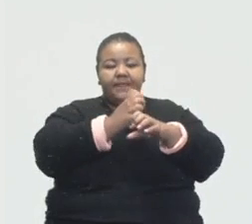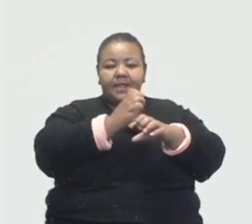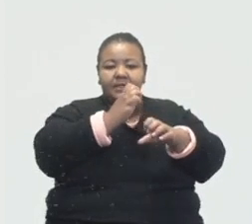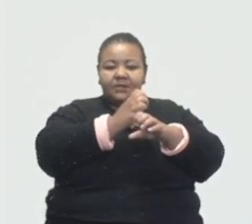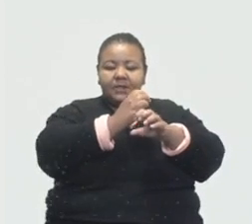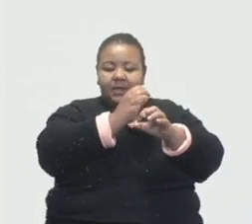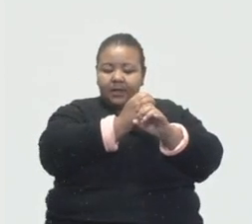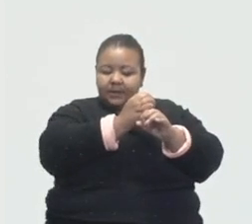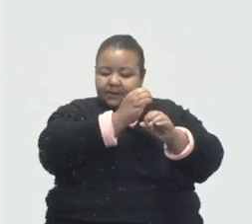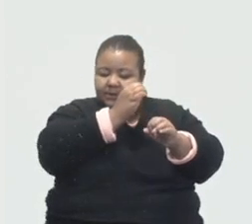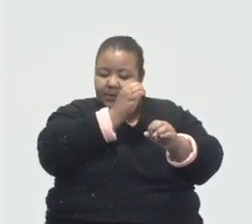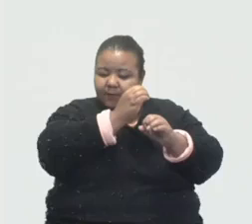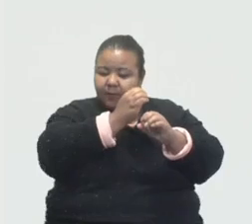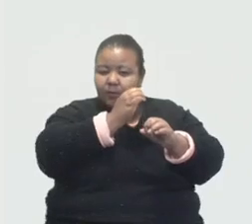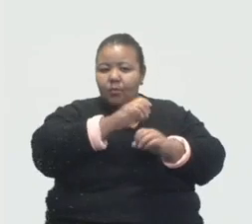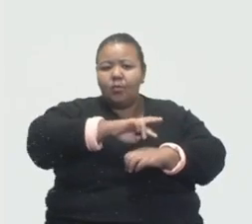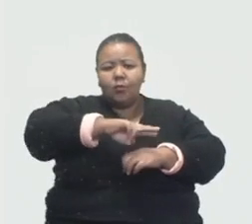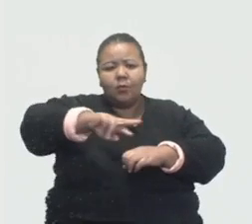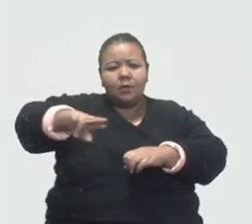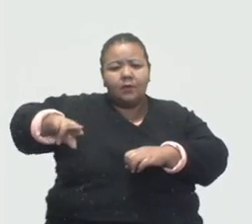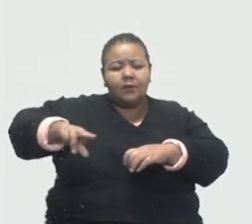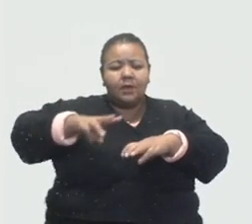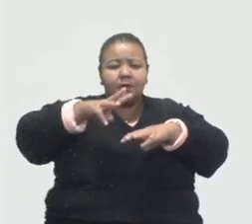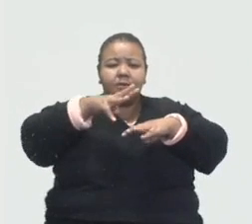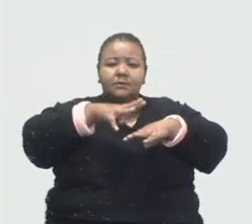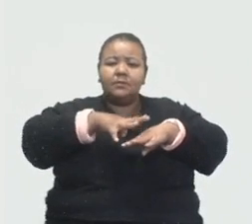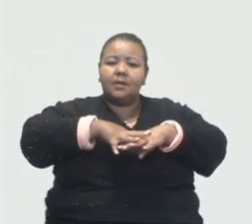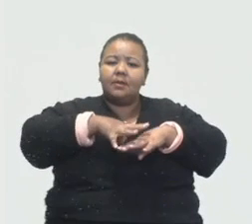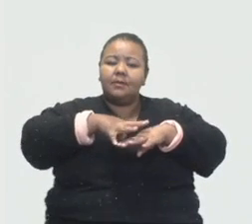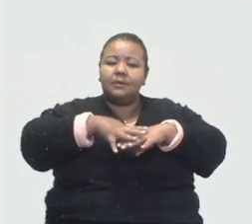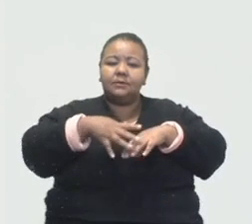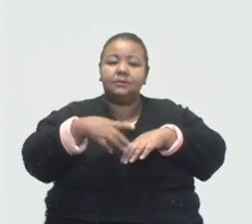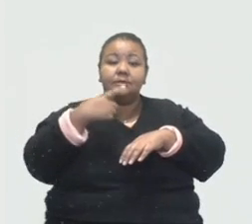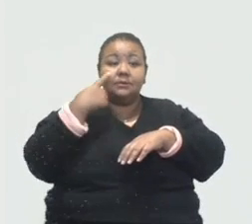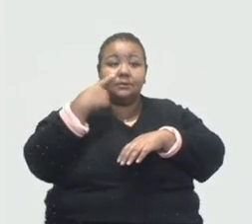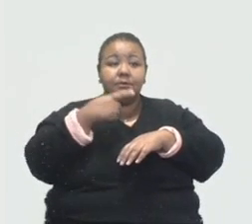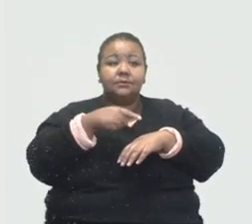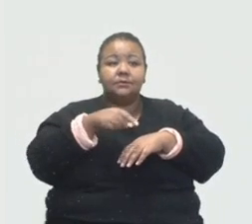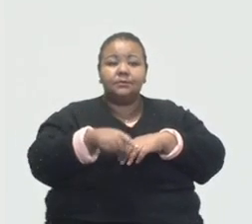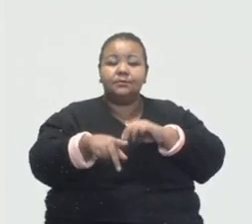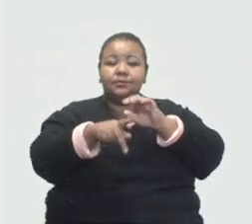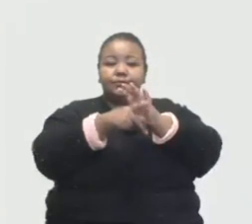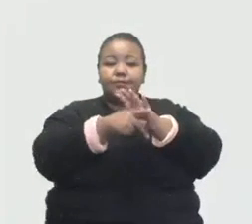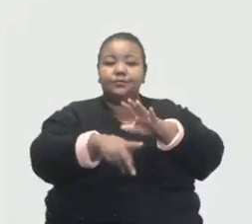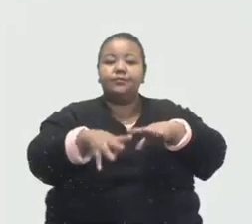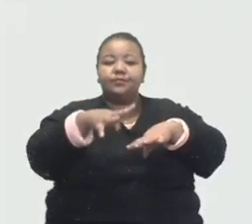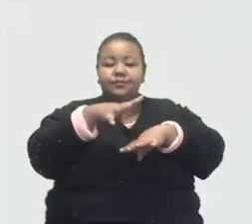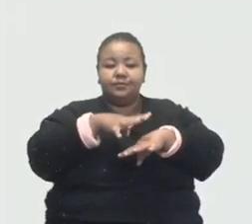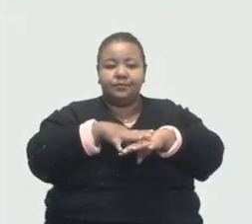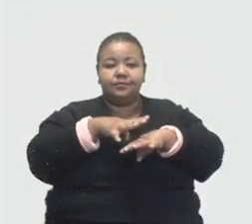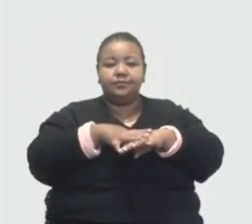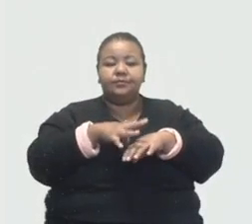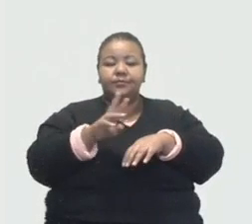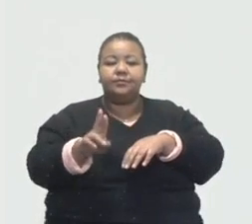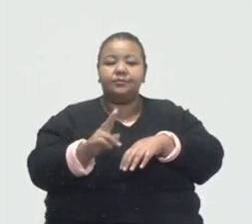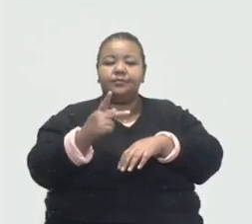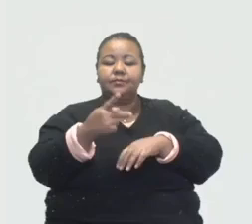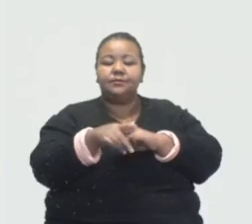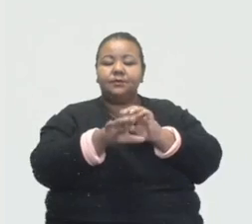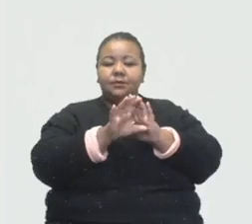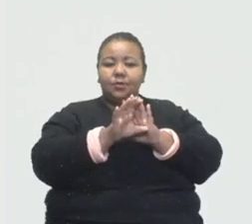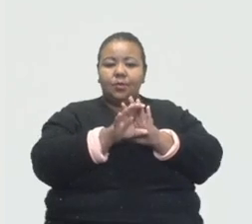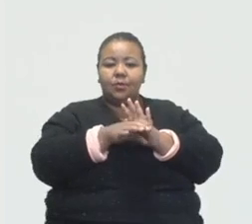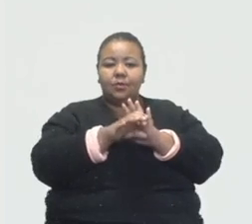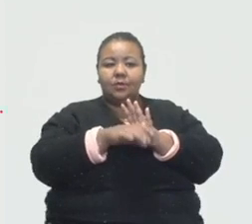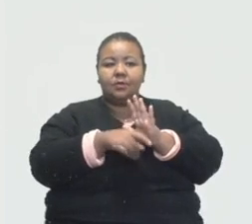civil, e em vários ramos da matemática. Então, a gente vê que até mesmo a própria matemática vale-se desses conceitos. Então, aqui nós